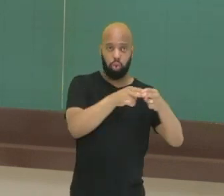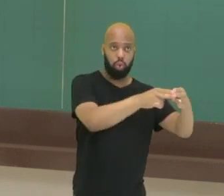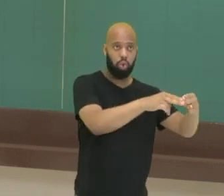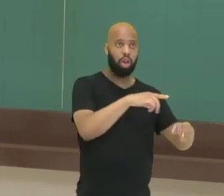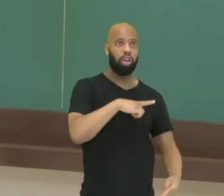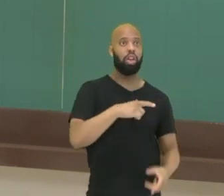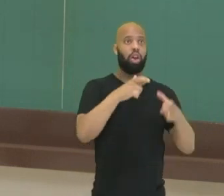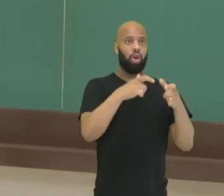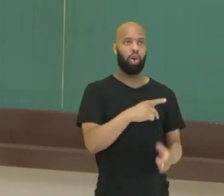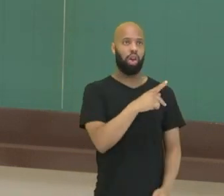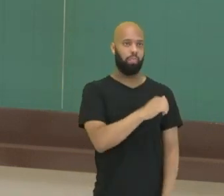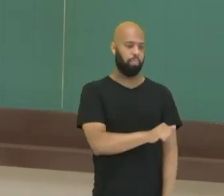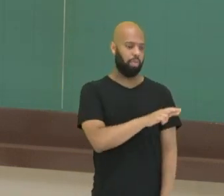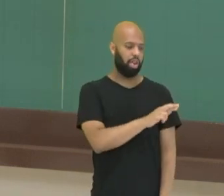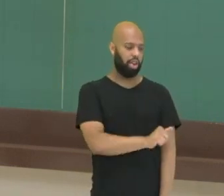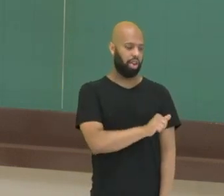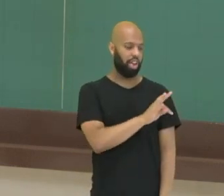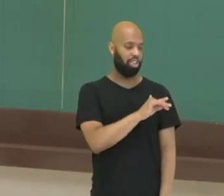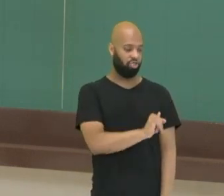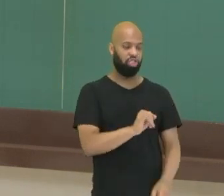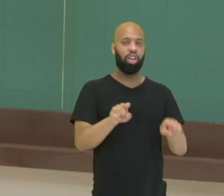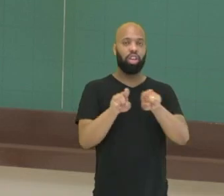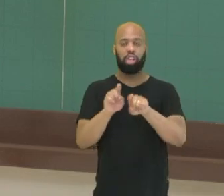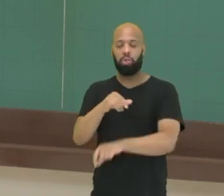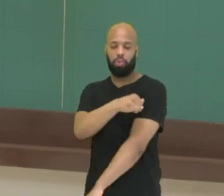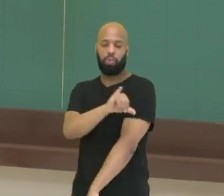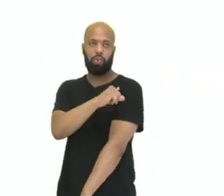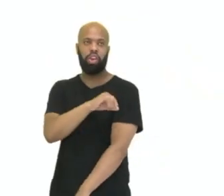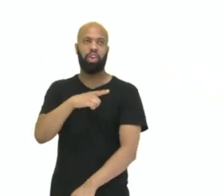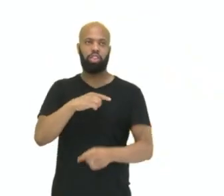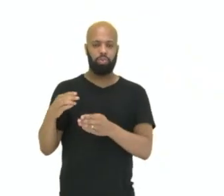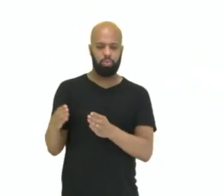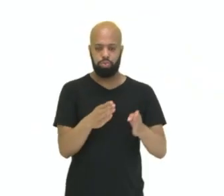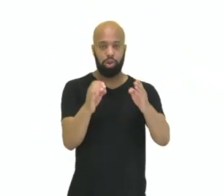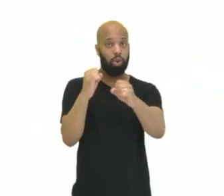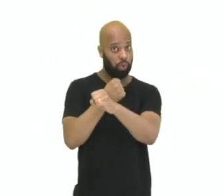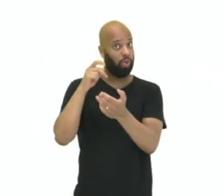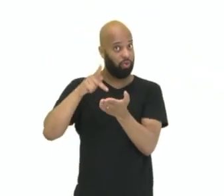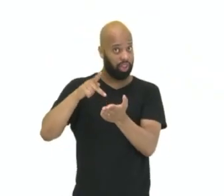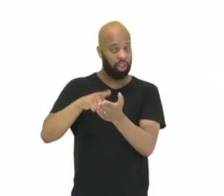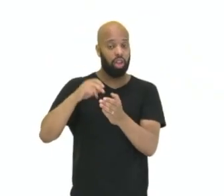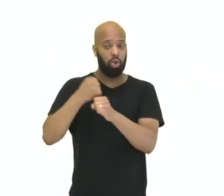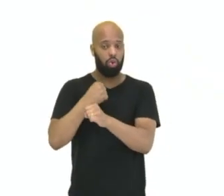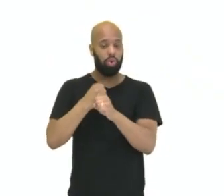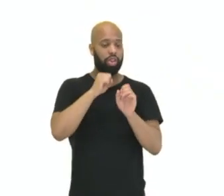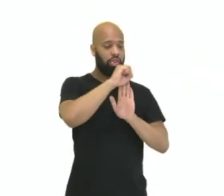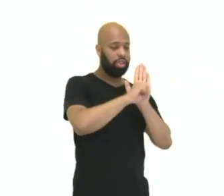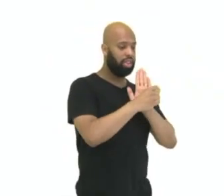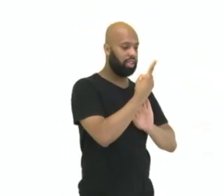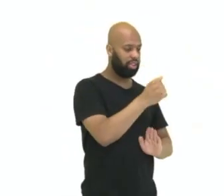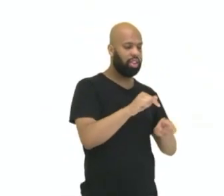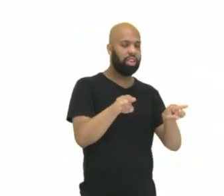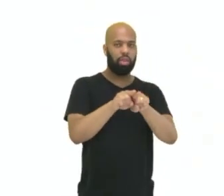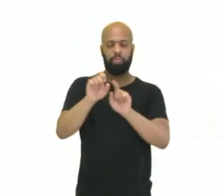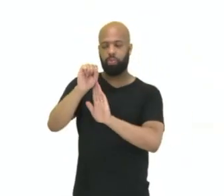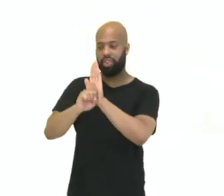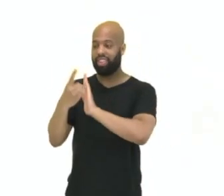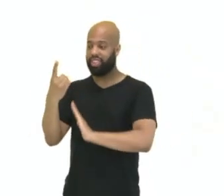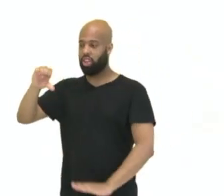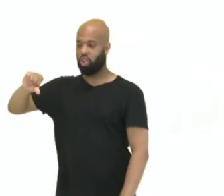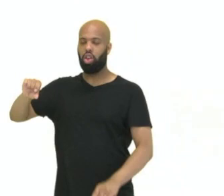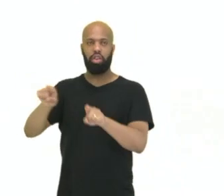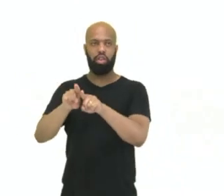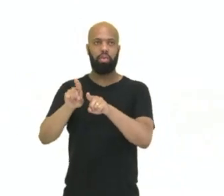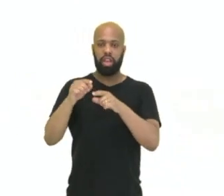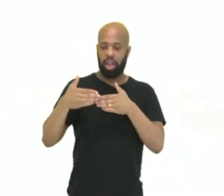de Janeiro. E essa estrada, que era a Estrada Real, que foi construída ali entre os séculos 17 e 19, né?